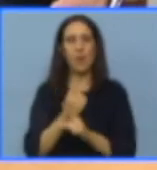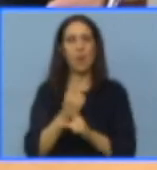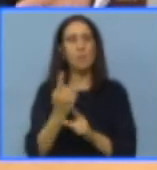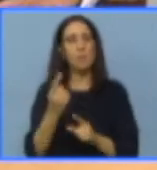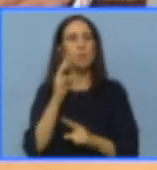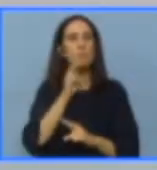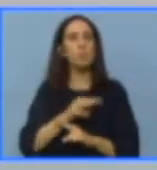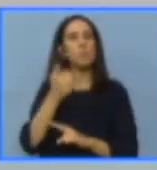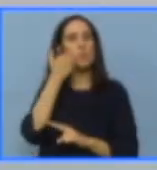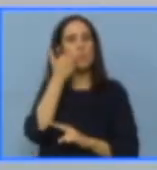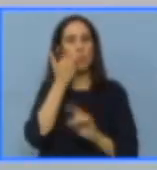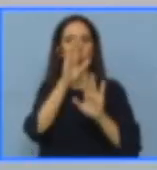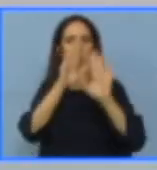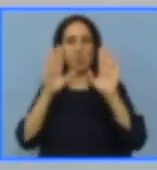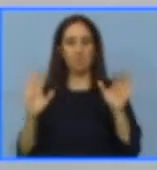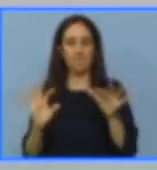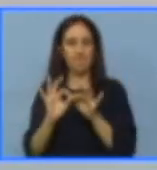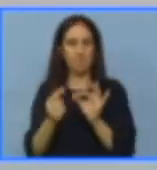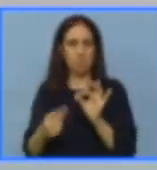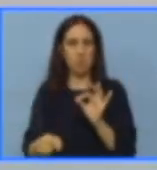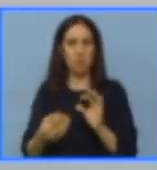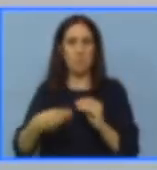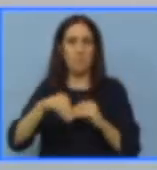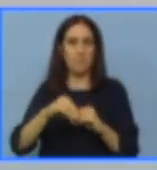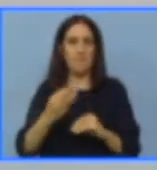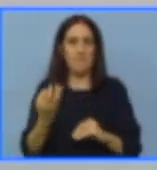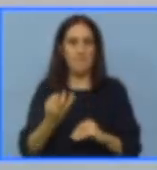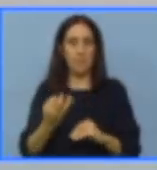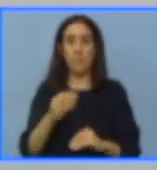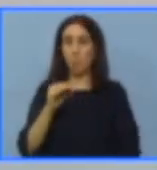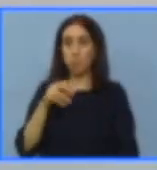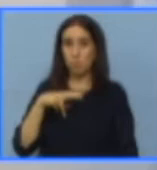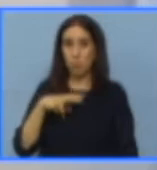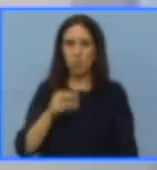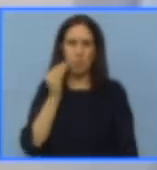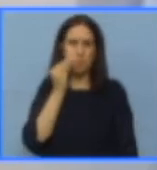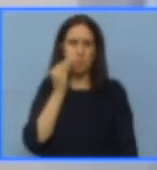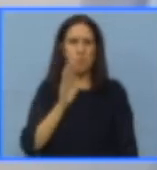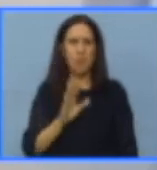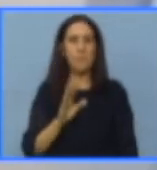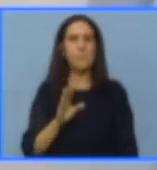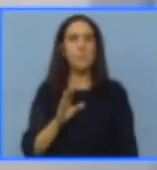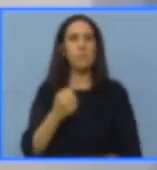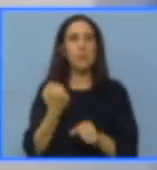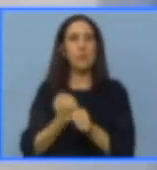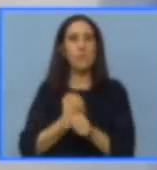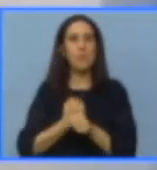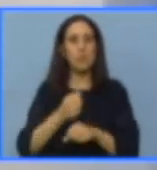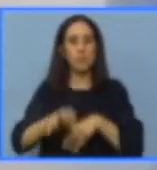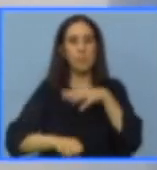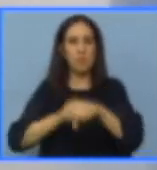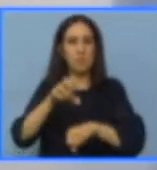do museu, não é? Se tivermos em linha de conta ainda por cima que Portugal, por natureza da sua atividade de expansão,